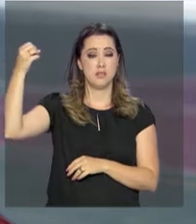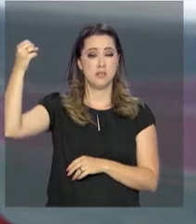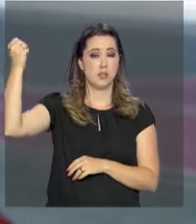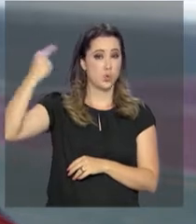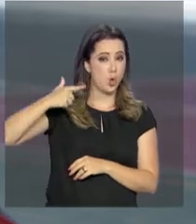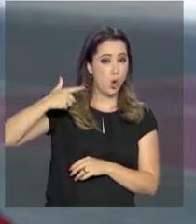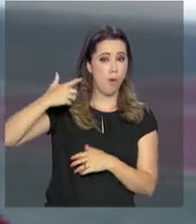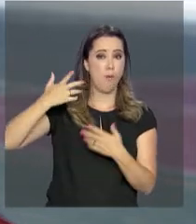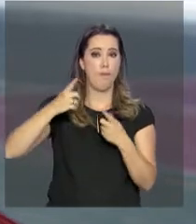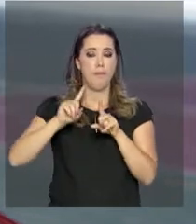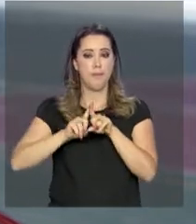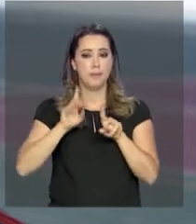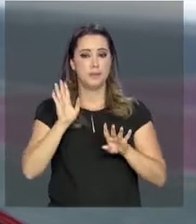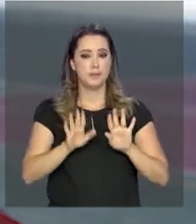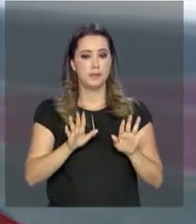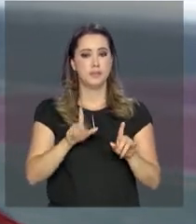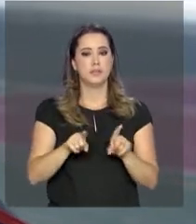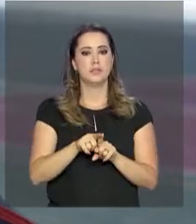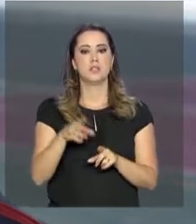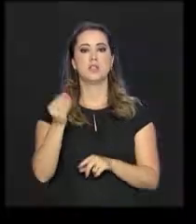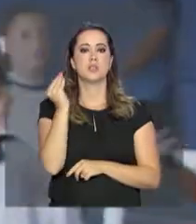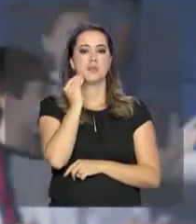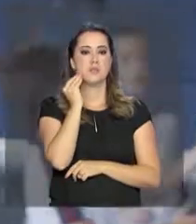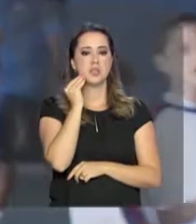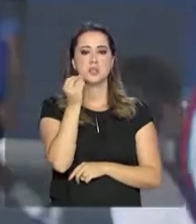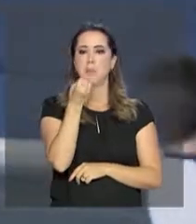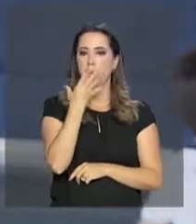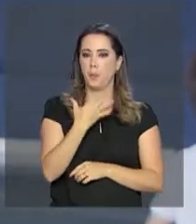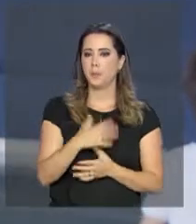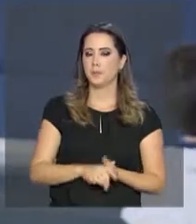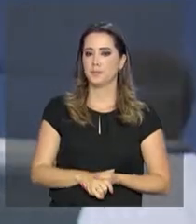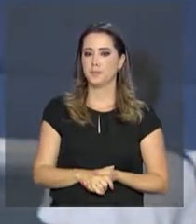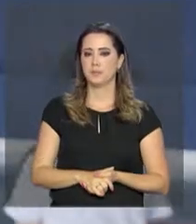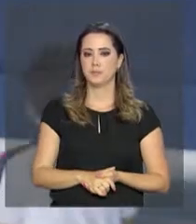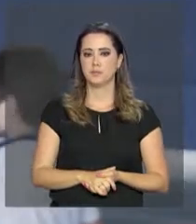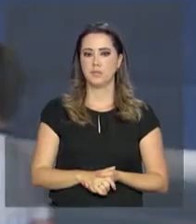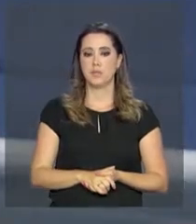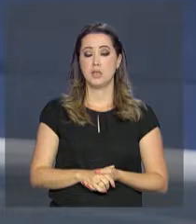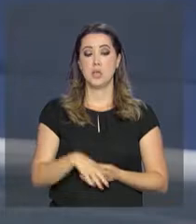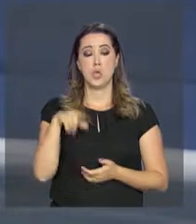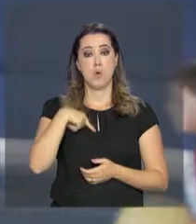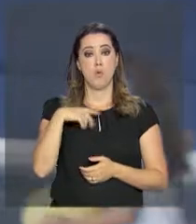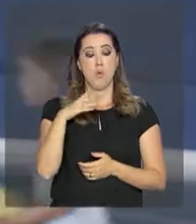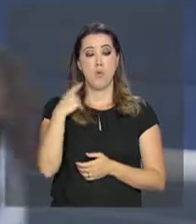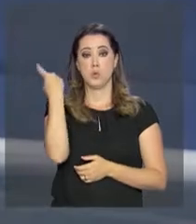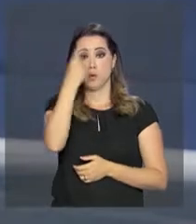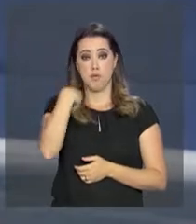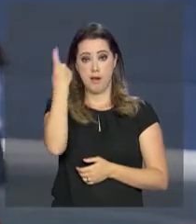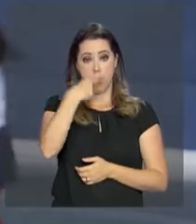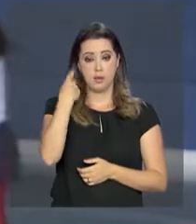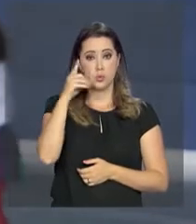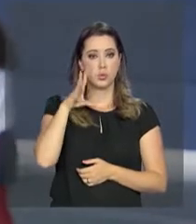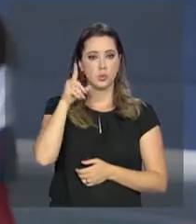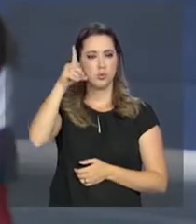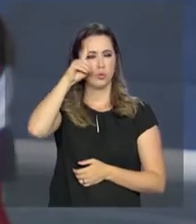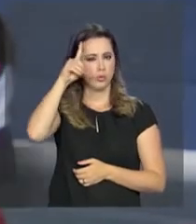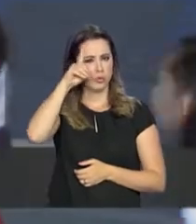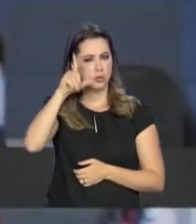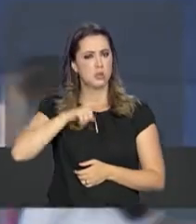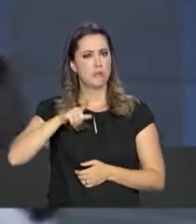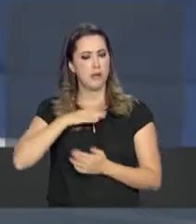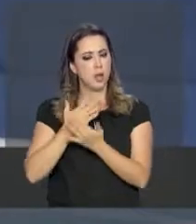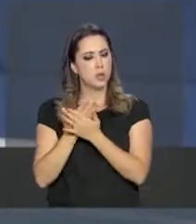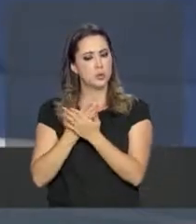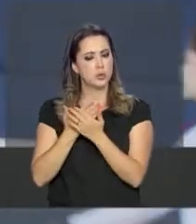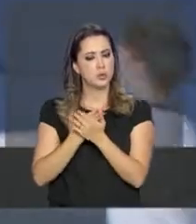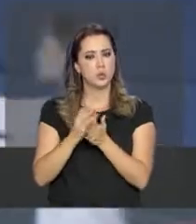gente pode levar este benefício integral a grade do integral é composta por todos os dias eles têm um horário de estudo